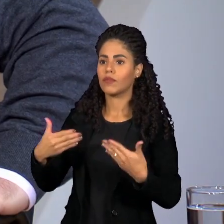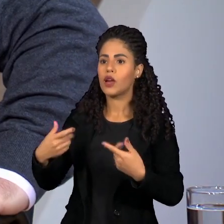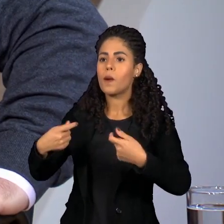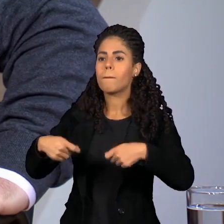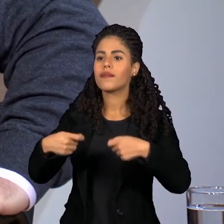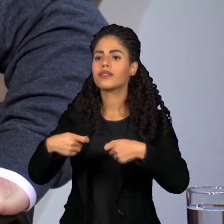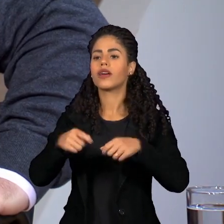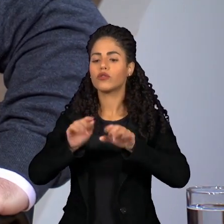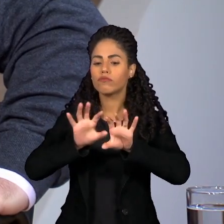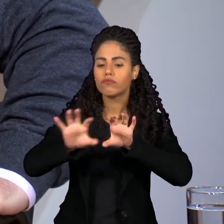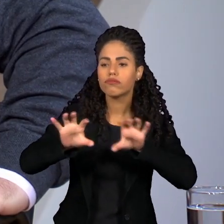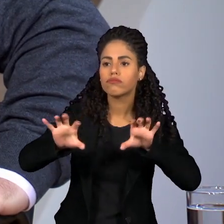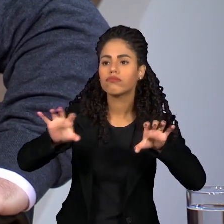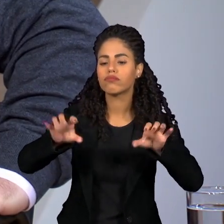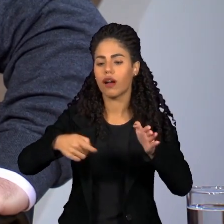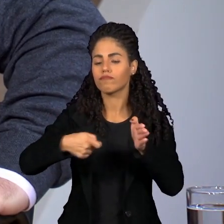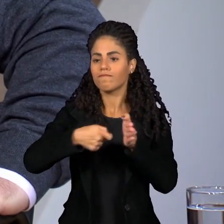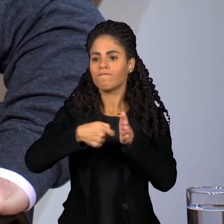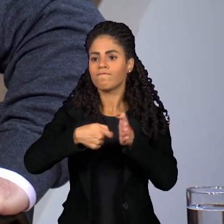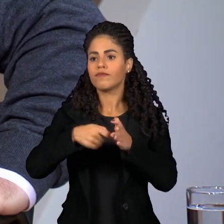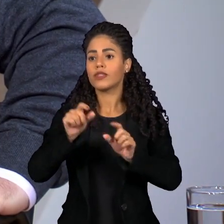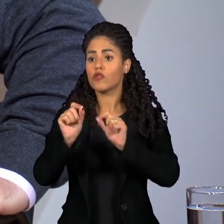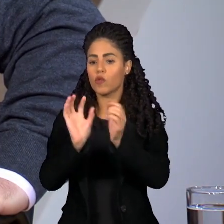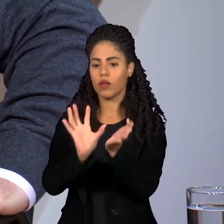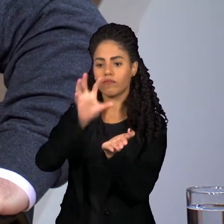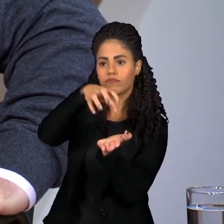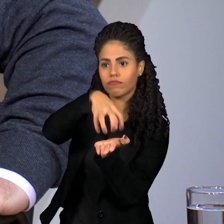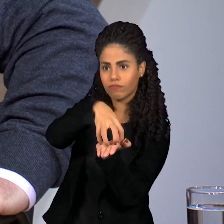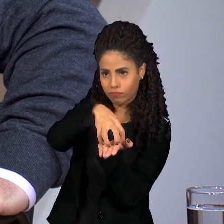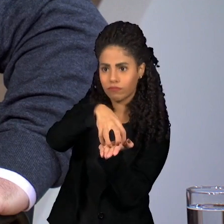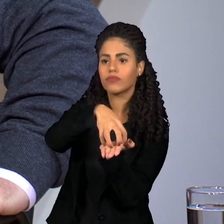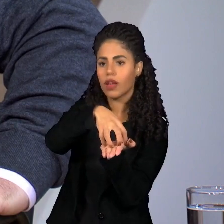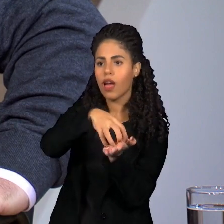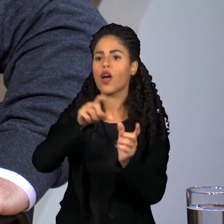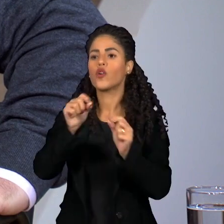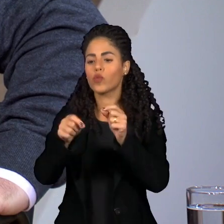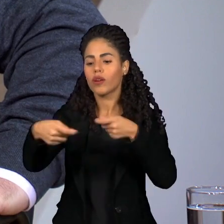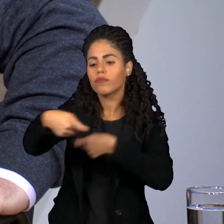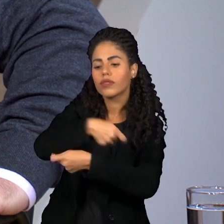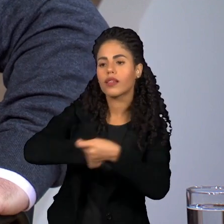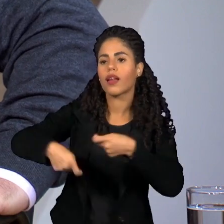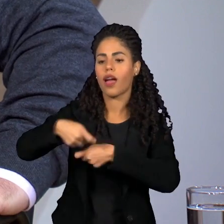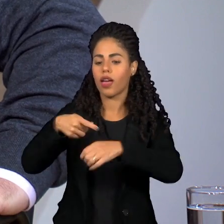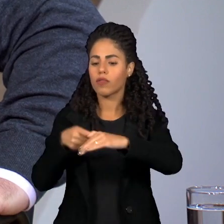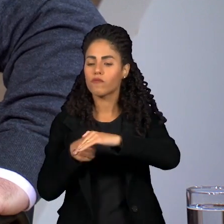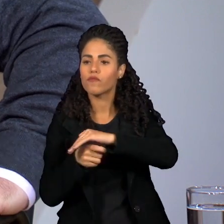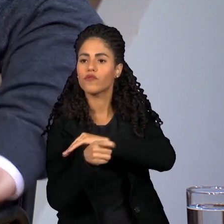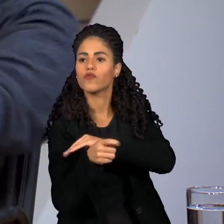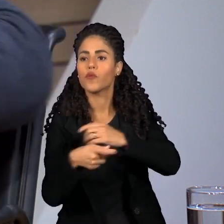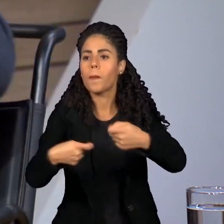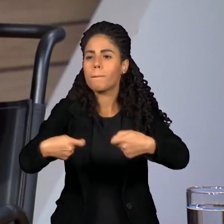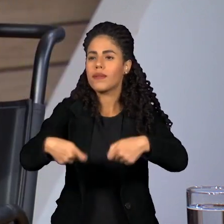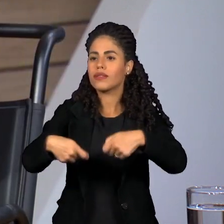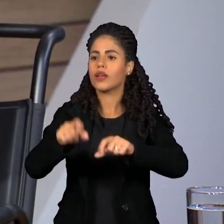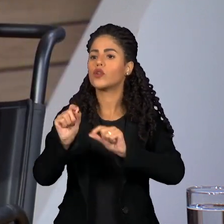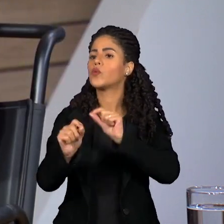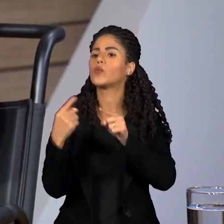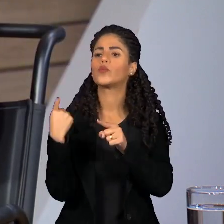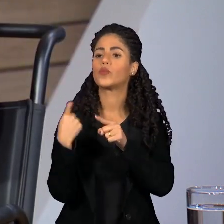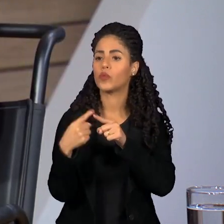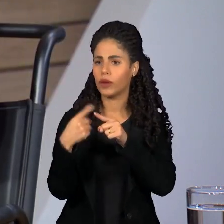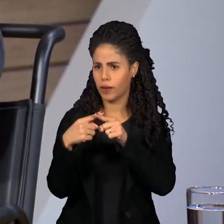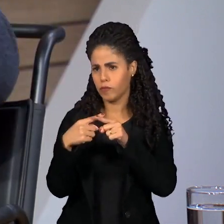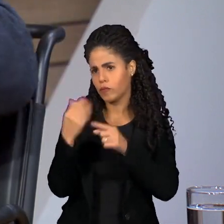grupos de pressão, no caso, representando o capital, o investidor, porque nós tínhamos um clima, vamos entender